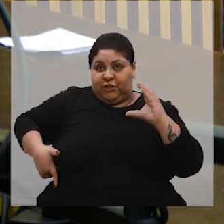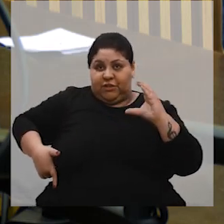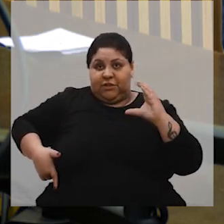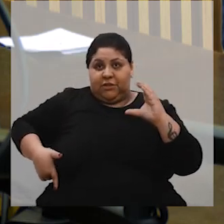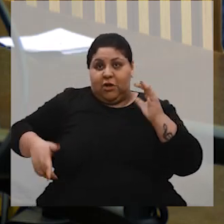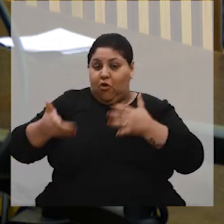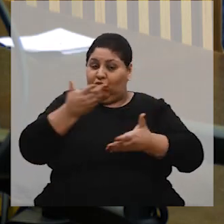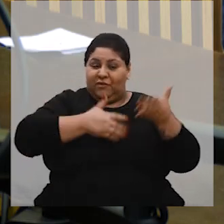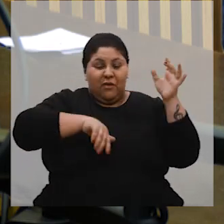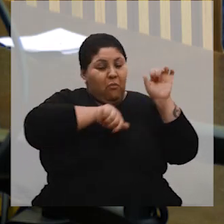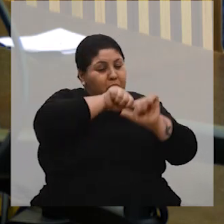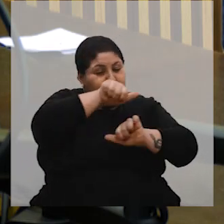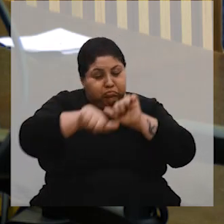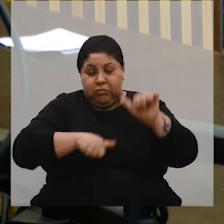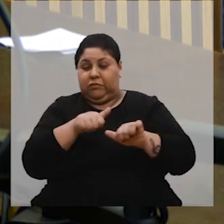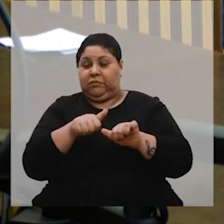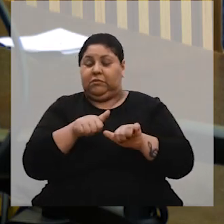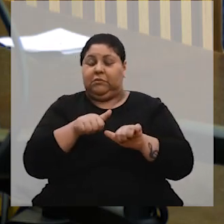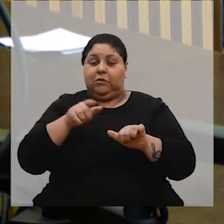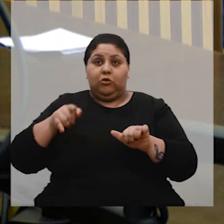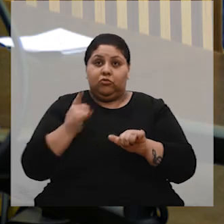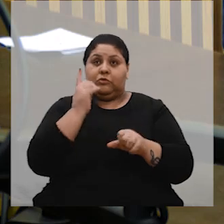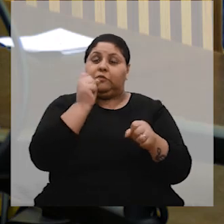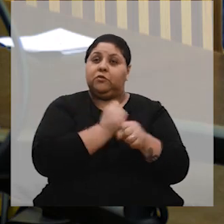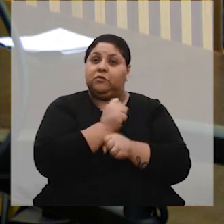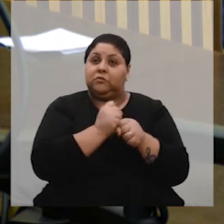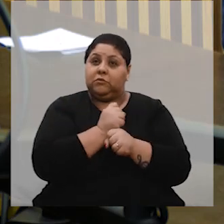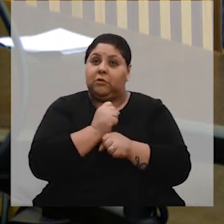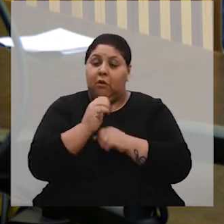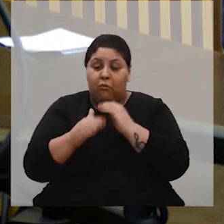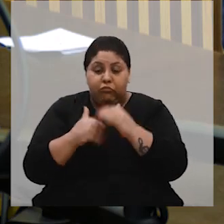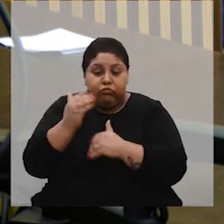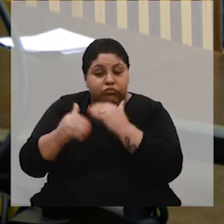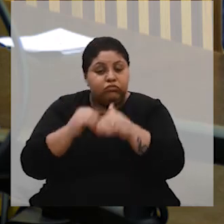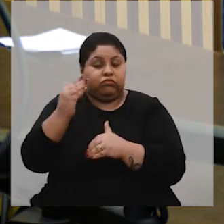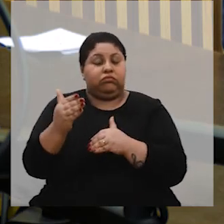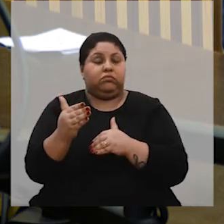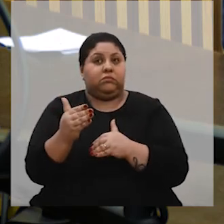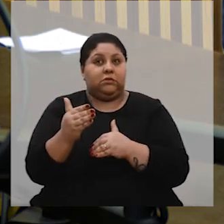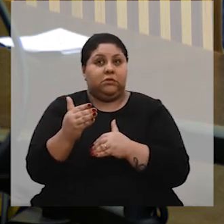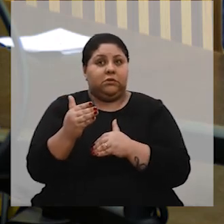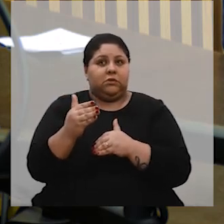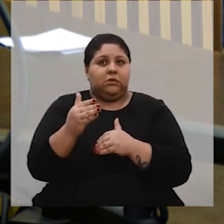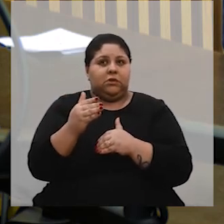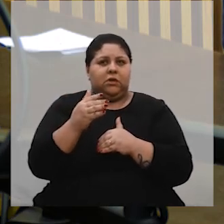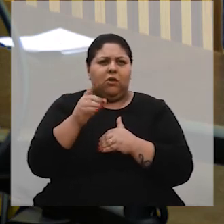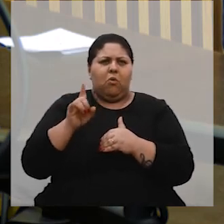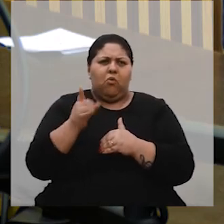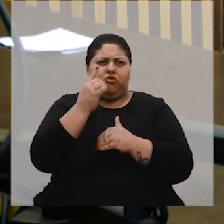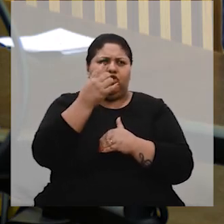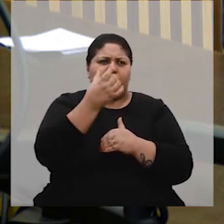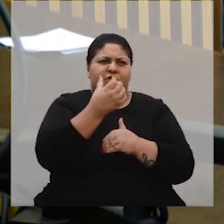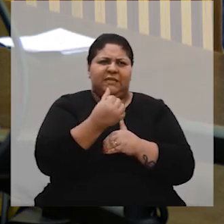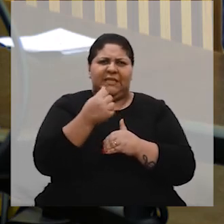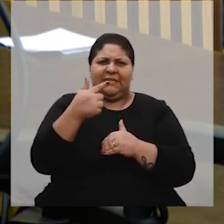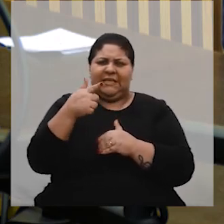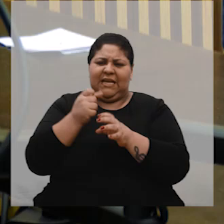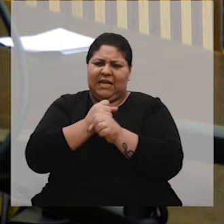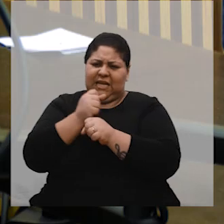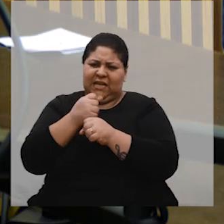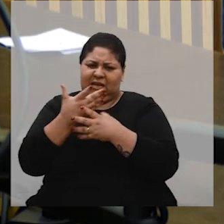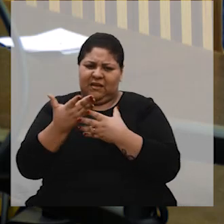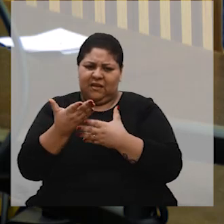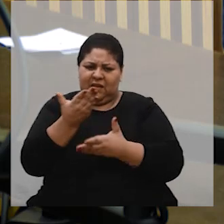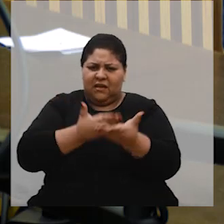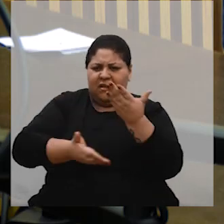tratamento mudou radicalmente nesses últimos anos. Avançou nos últimos 6, 7, 8 anos.